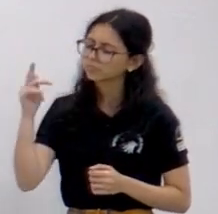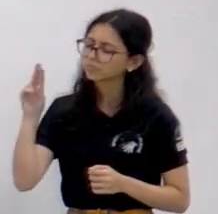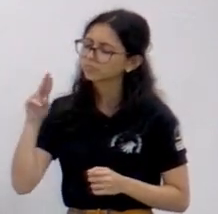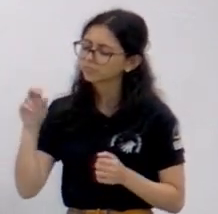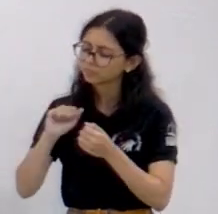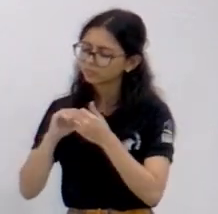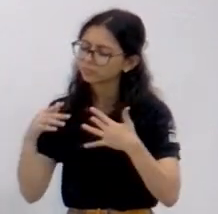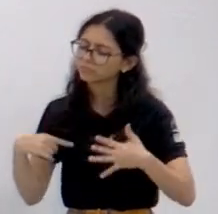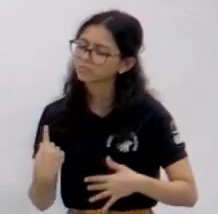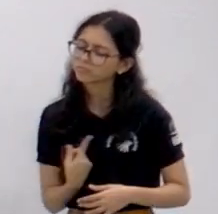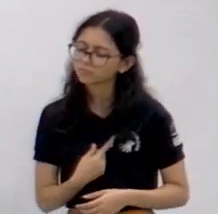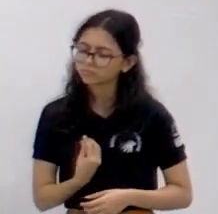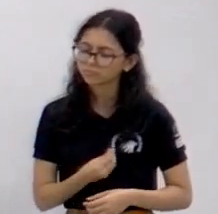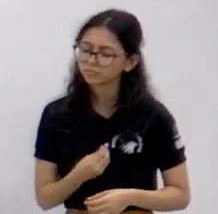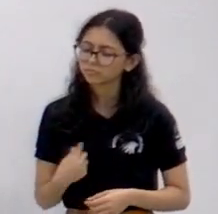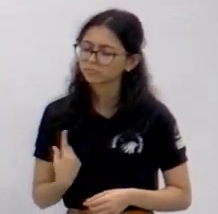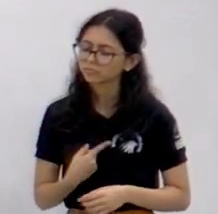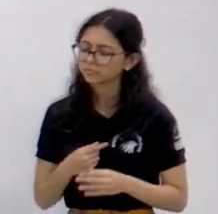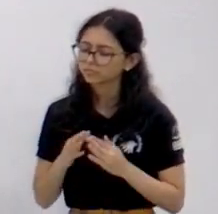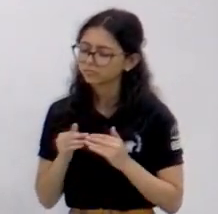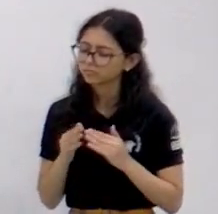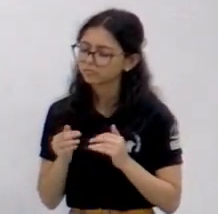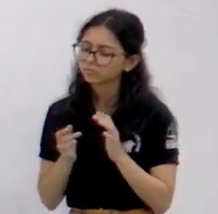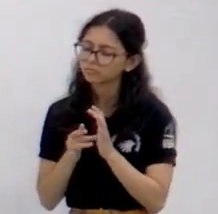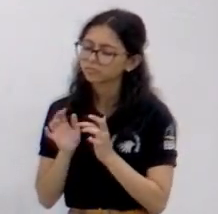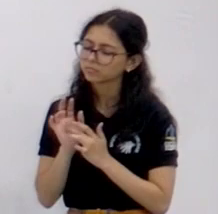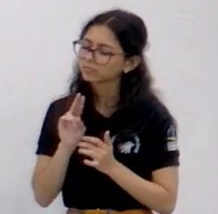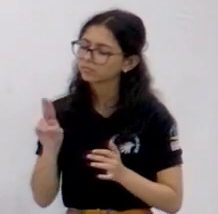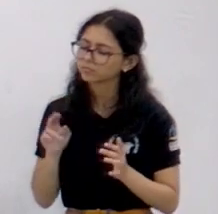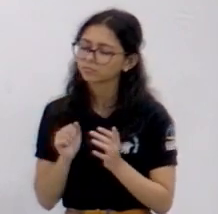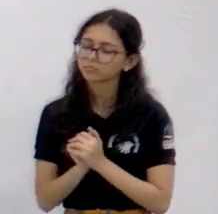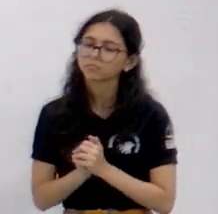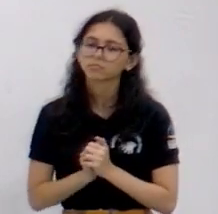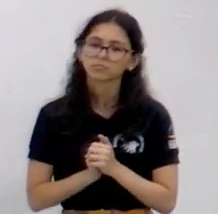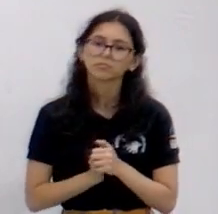já te agradecemos, nome santo de Jesus. Amém, amém, amém, amém.